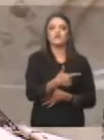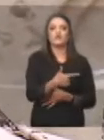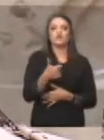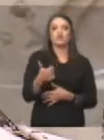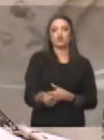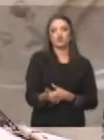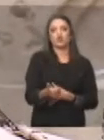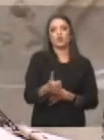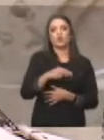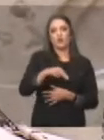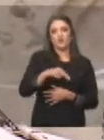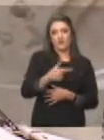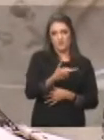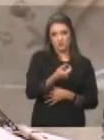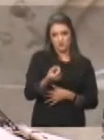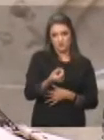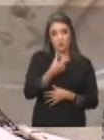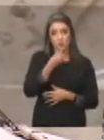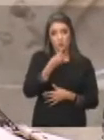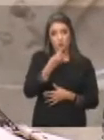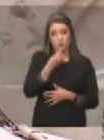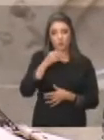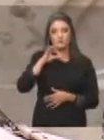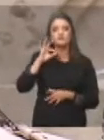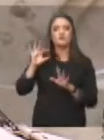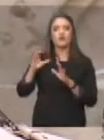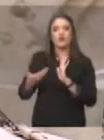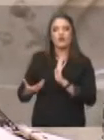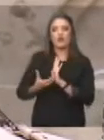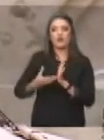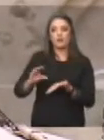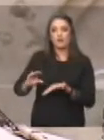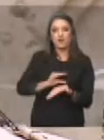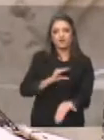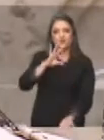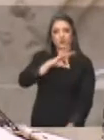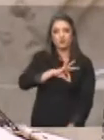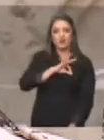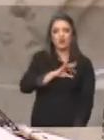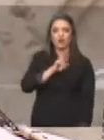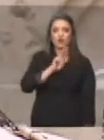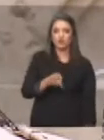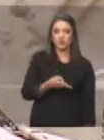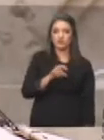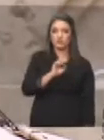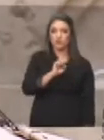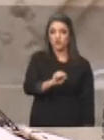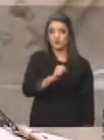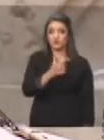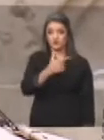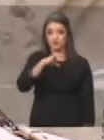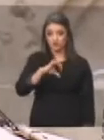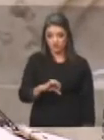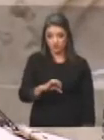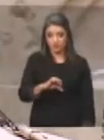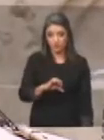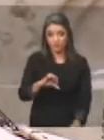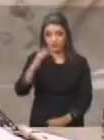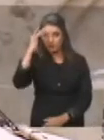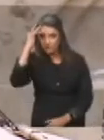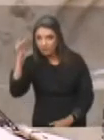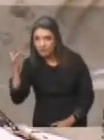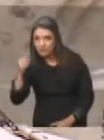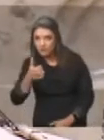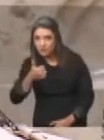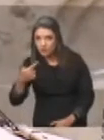José Francisco recebeu da Câmara dos Deputados proventos no valor de R$ 2.829. E no dia seguinte